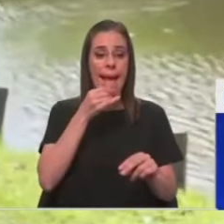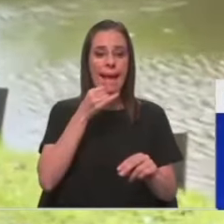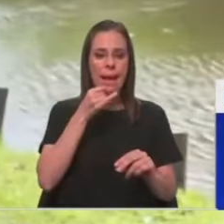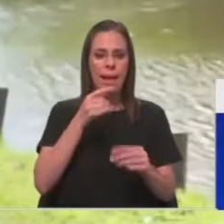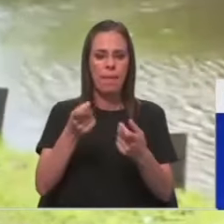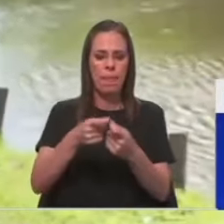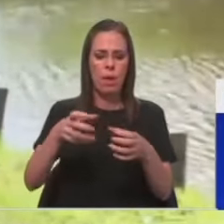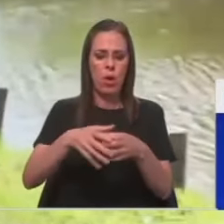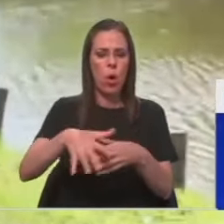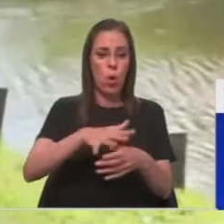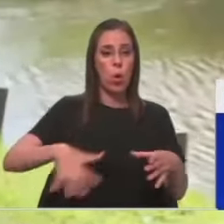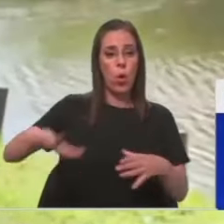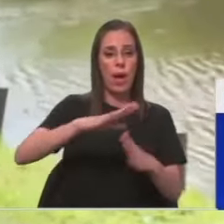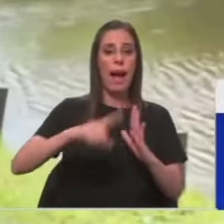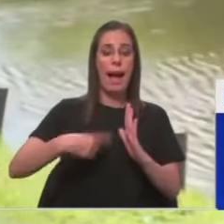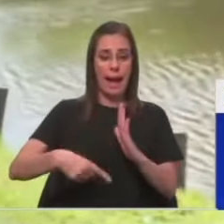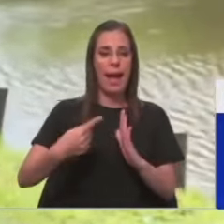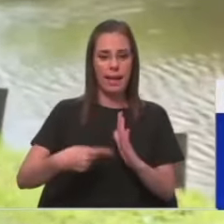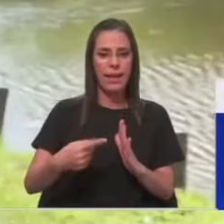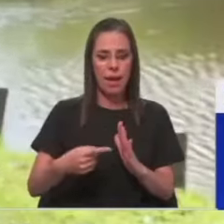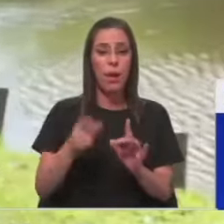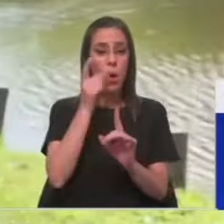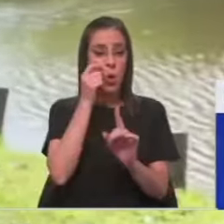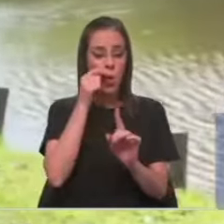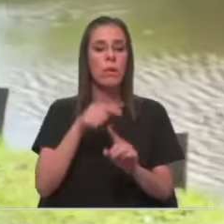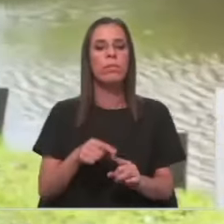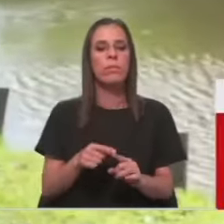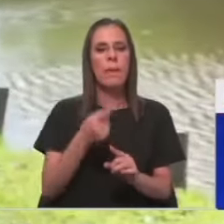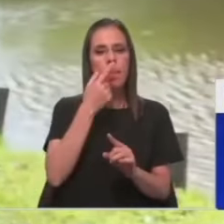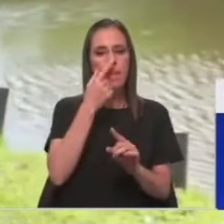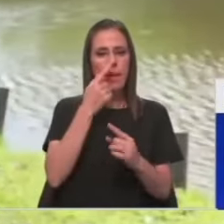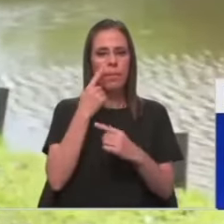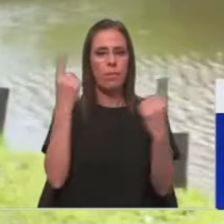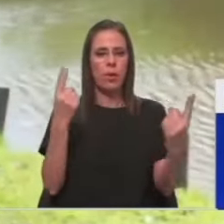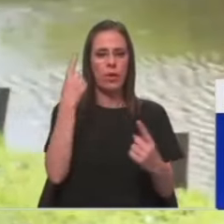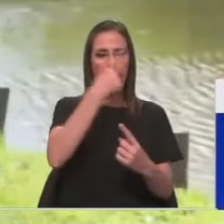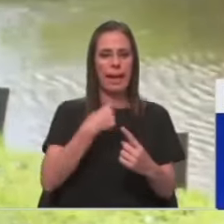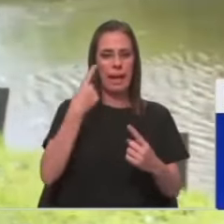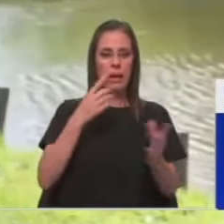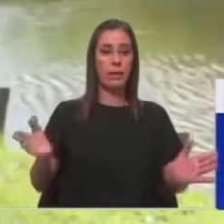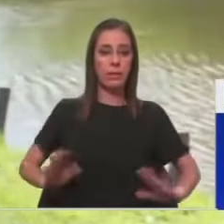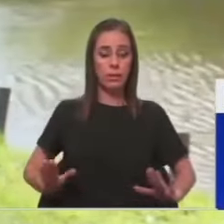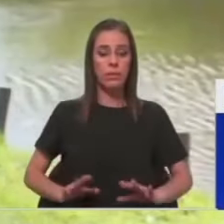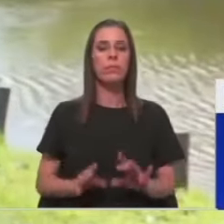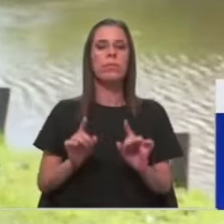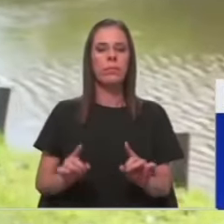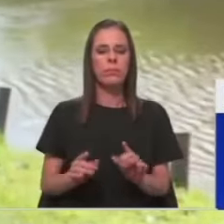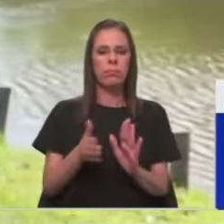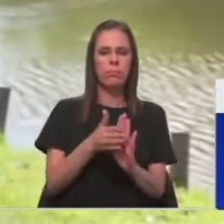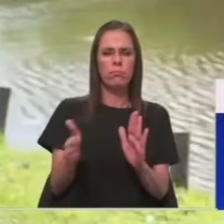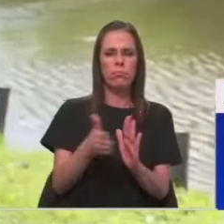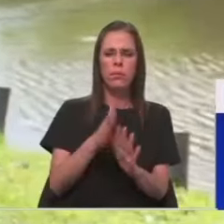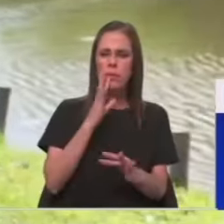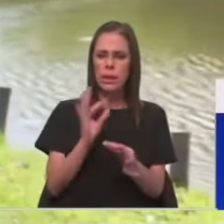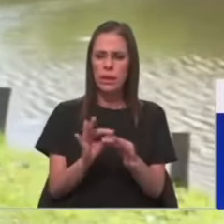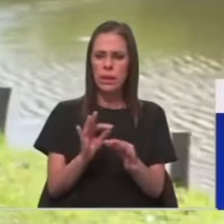aqui no concelho de Águeda peço desculpa este homem que prefere não mostrar o rosto garante que em meados de